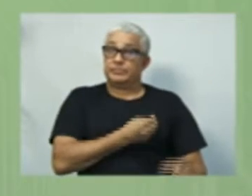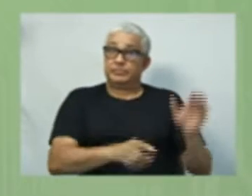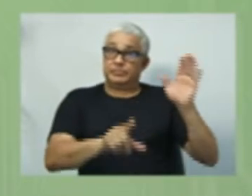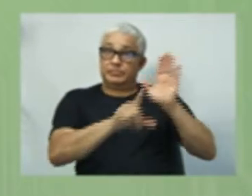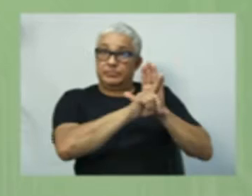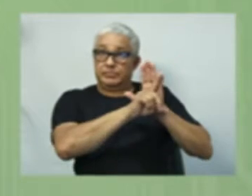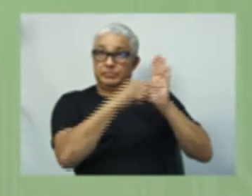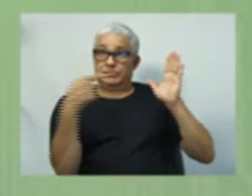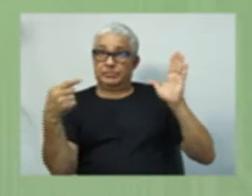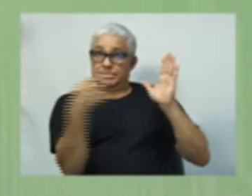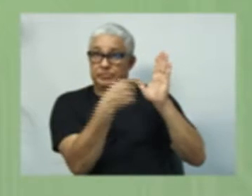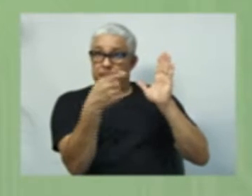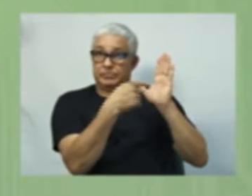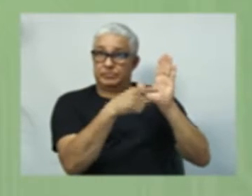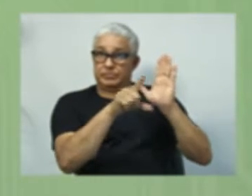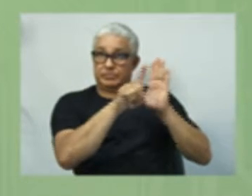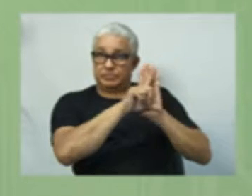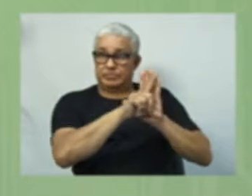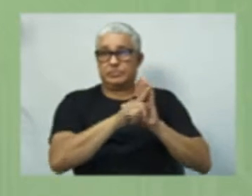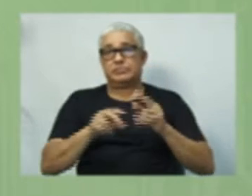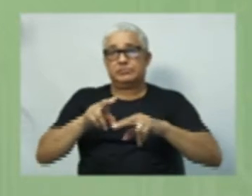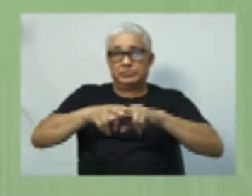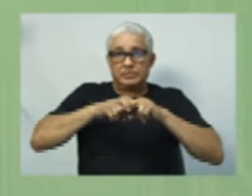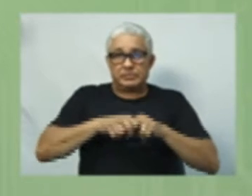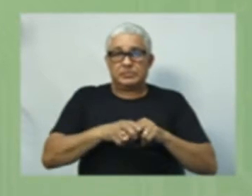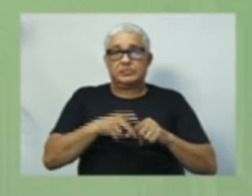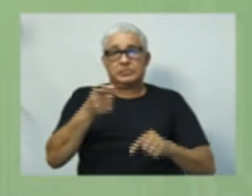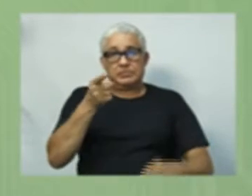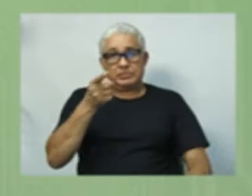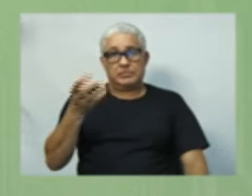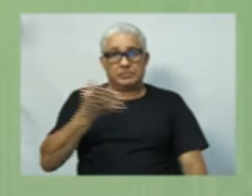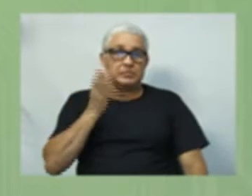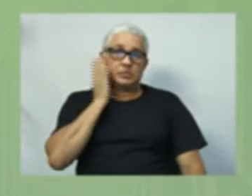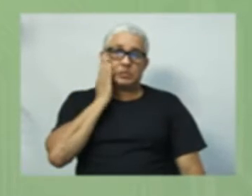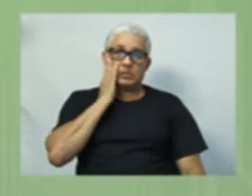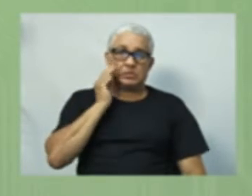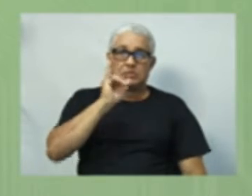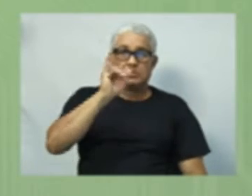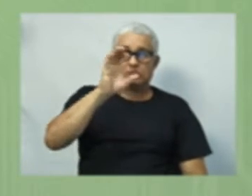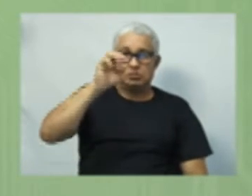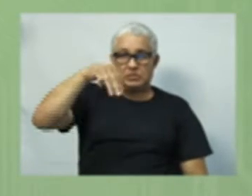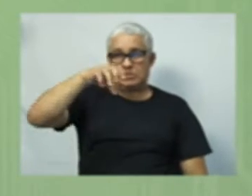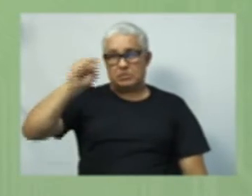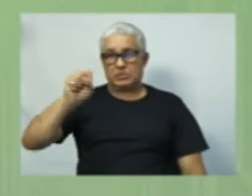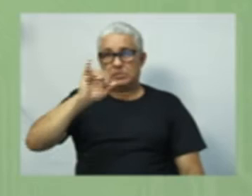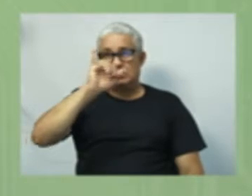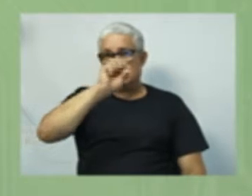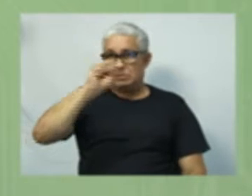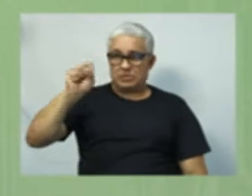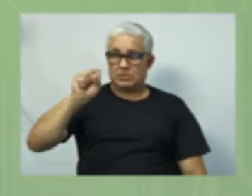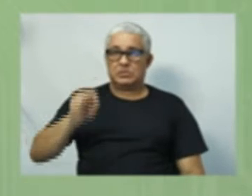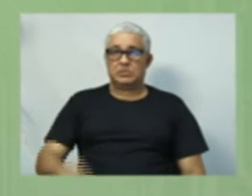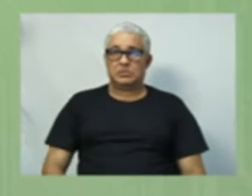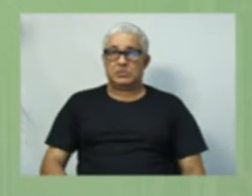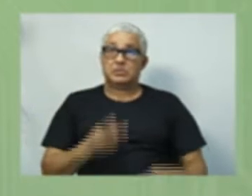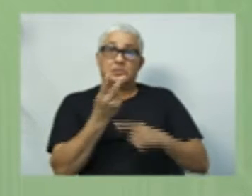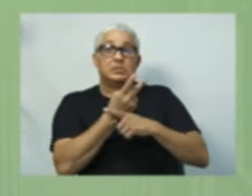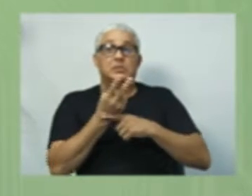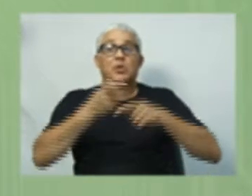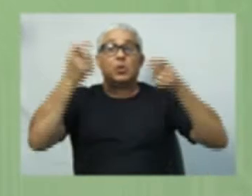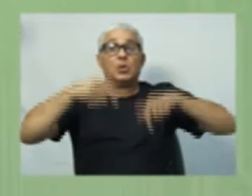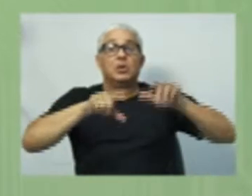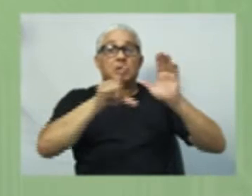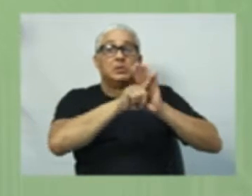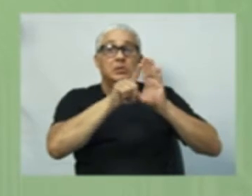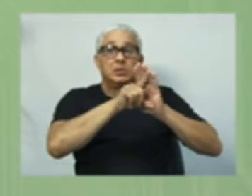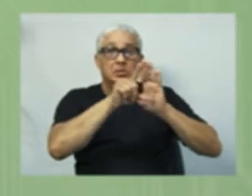lei. Na lei. Portanto, quando você quiser saber sobre ICMS e ISS, você vai procurar a lei